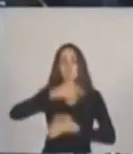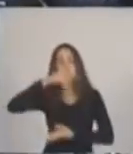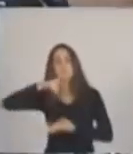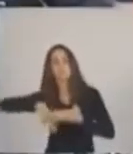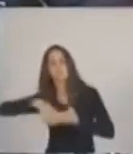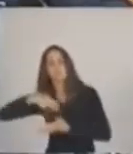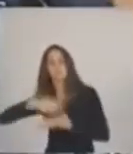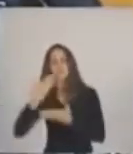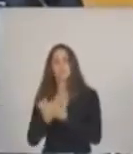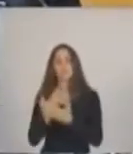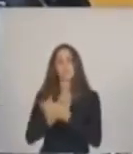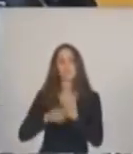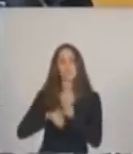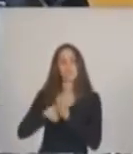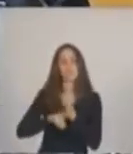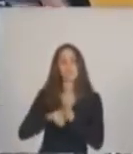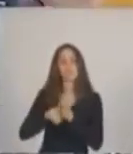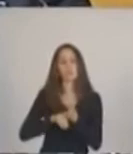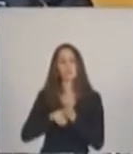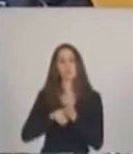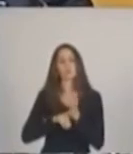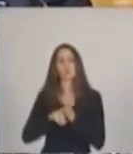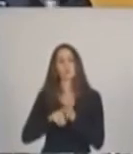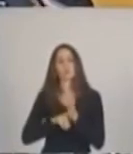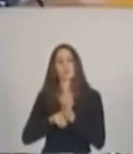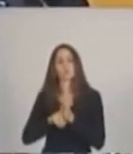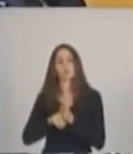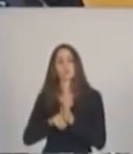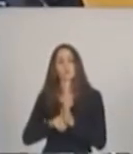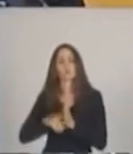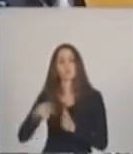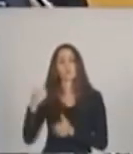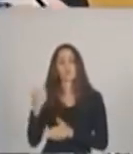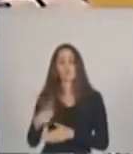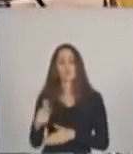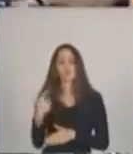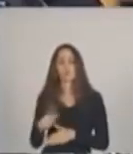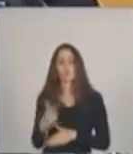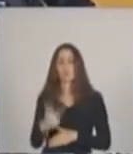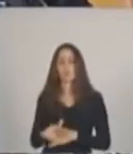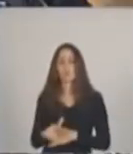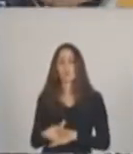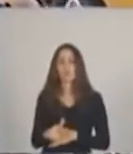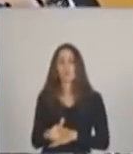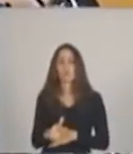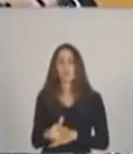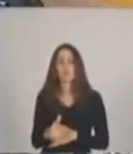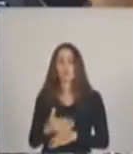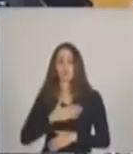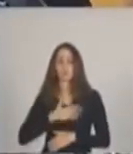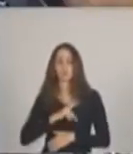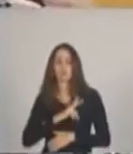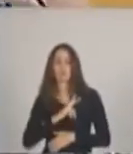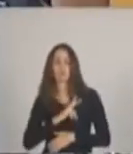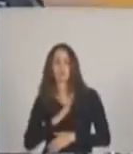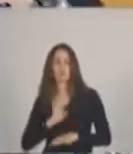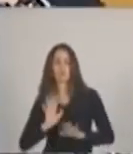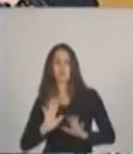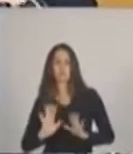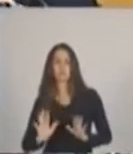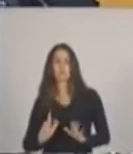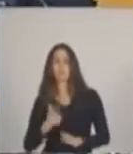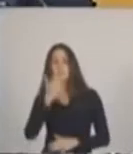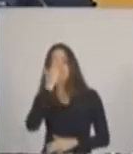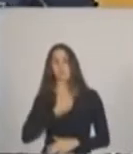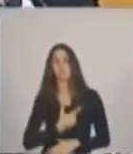ele estudou e etc. E aí, assim, não havendo nenhum tipo de ataque a um colega e tal, é dele, assim, não tem porquê, na minha